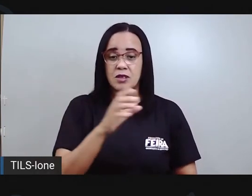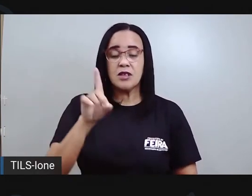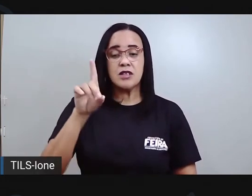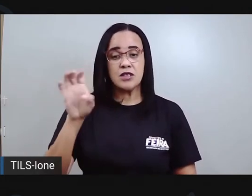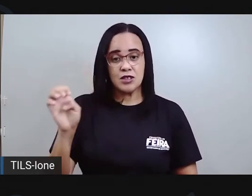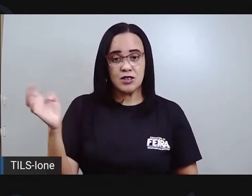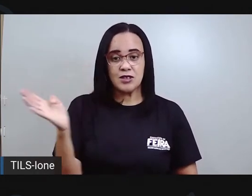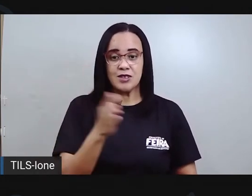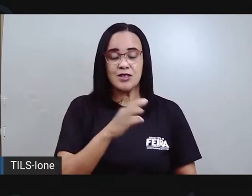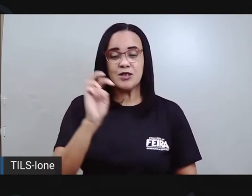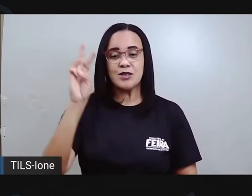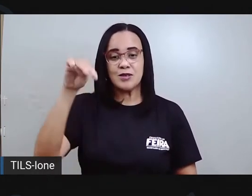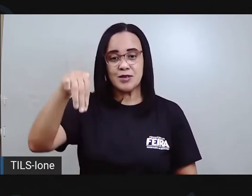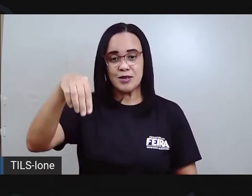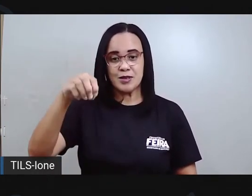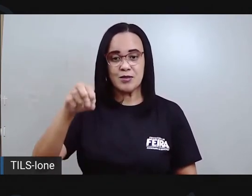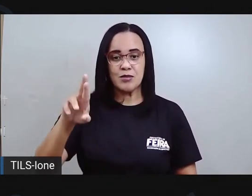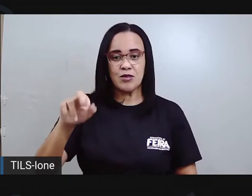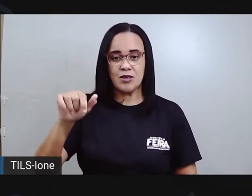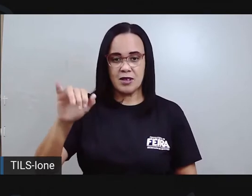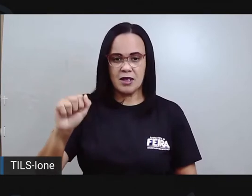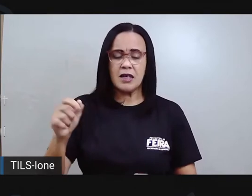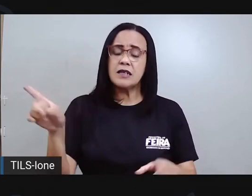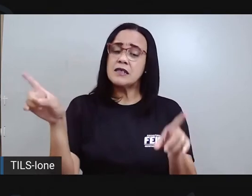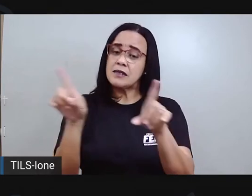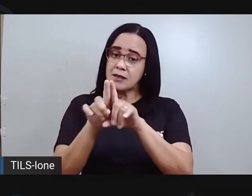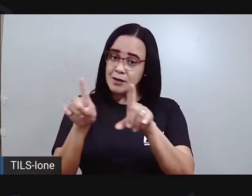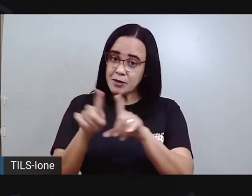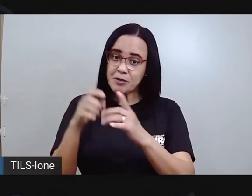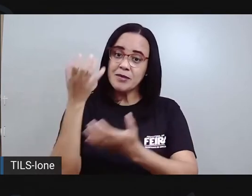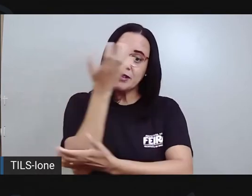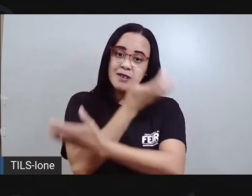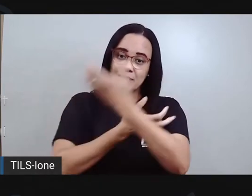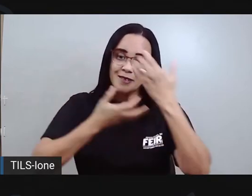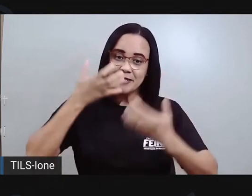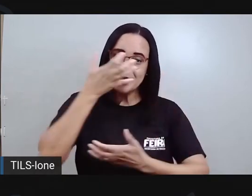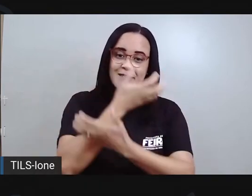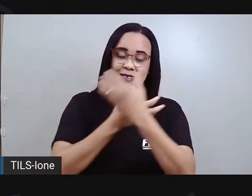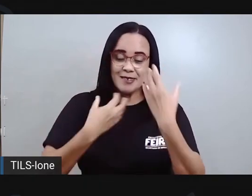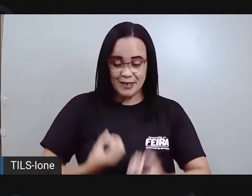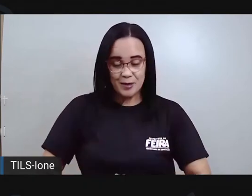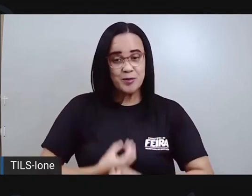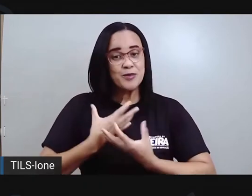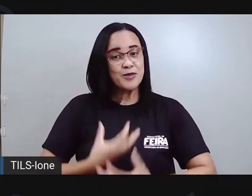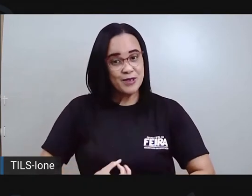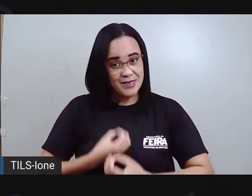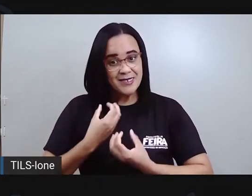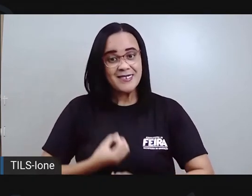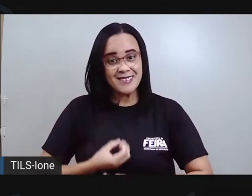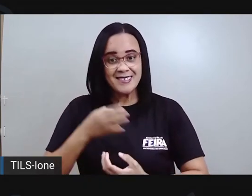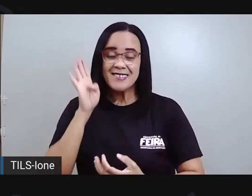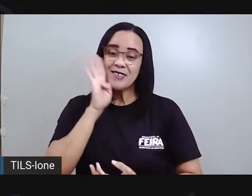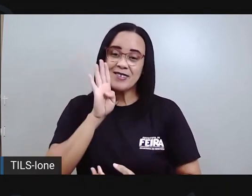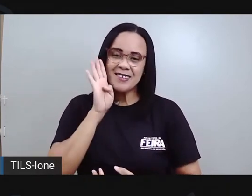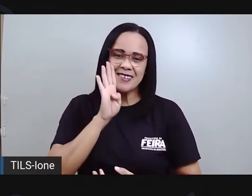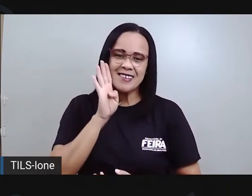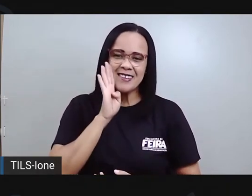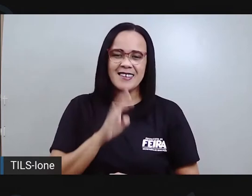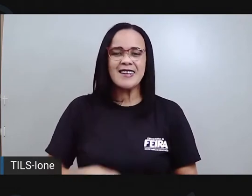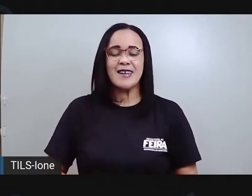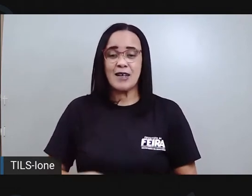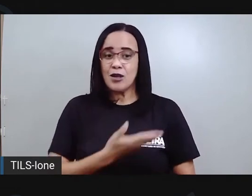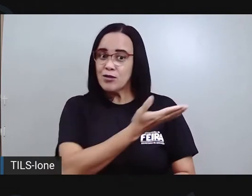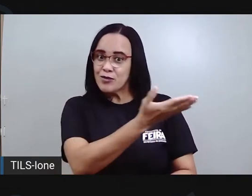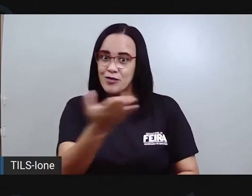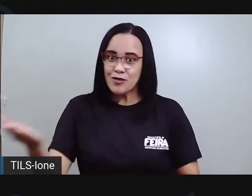Da poesia. Não é muito divertido isso, meninada? a gente descobrir que uma poesia pode